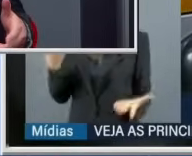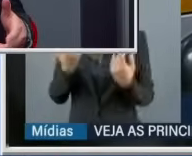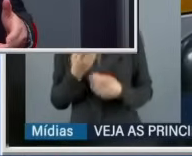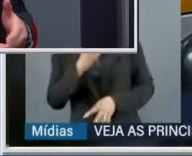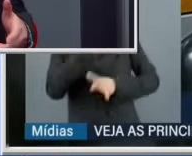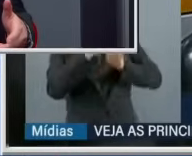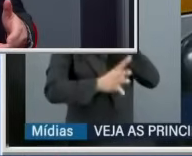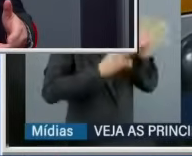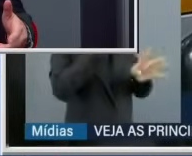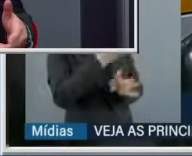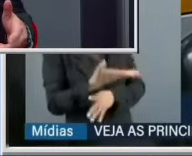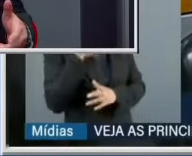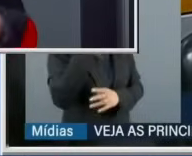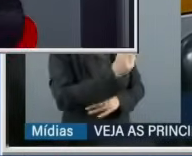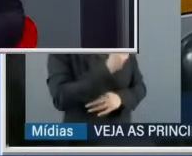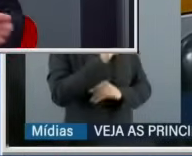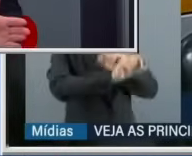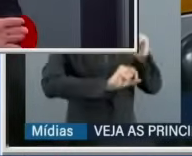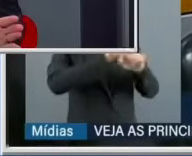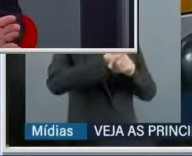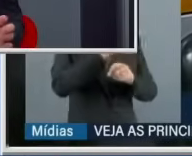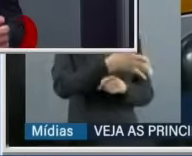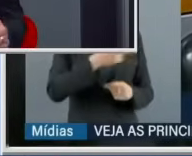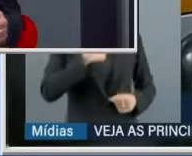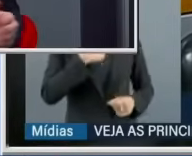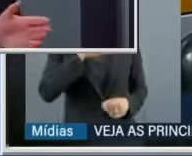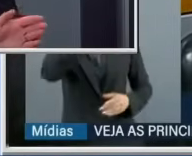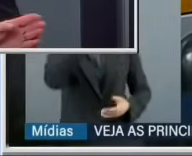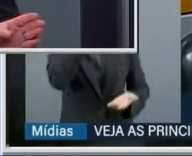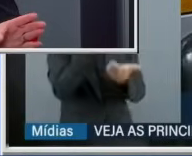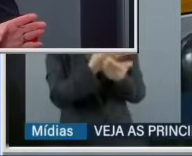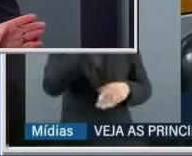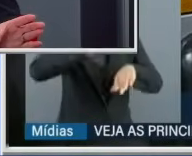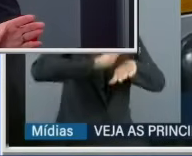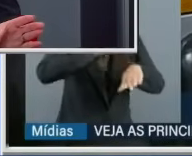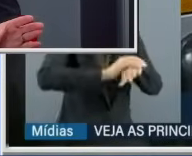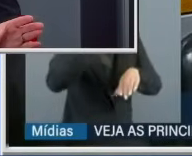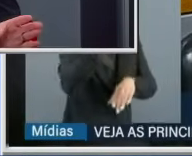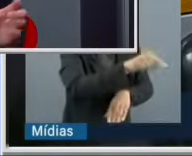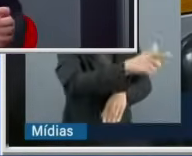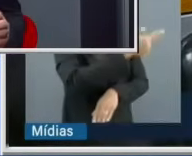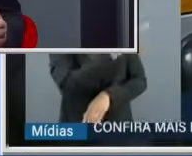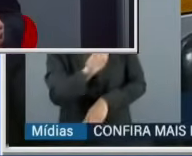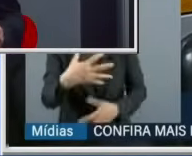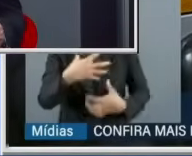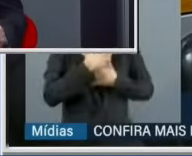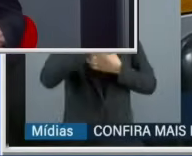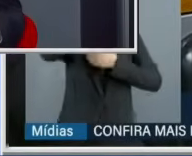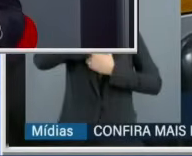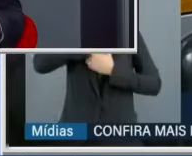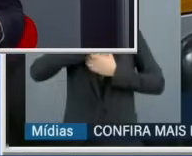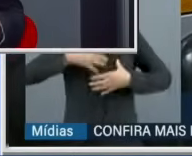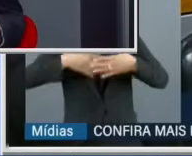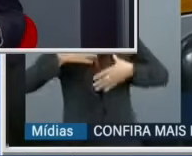total desse evento. Então, o que se pode esperar desse relatório? O que já estava no plano de trabalho. Uma construção,